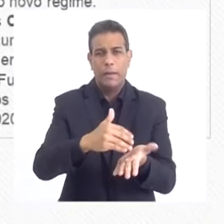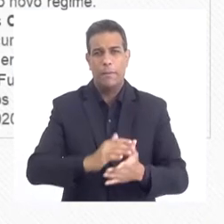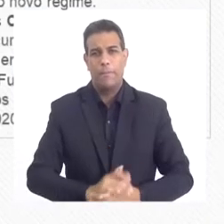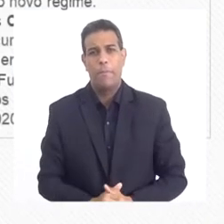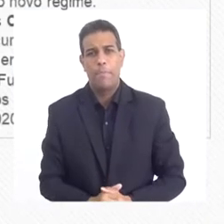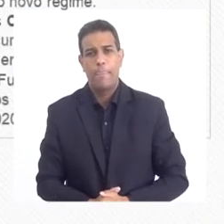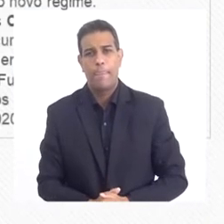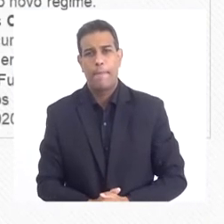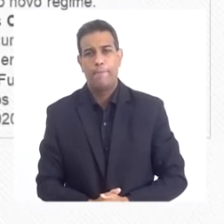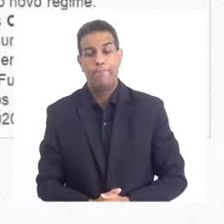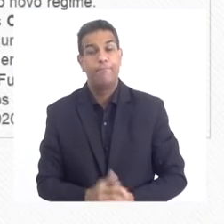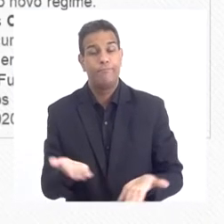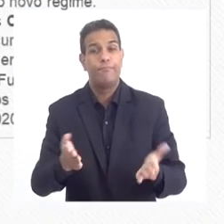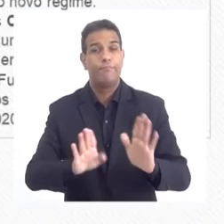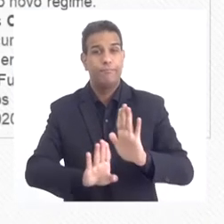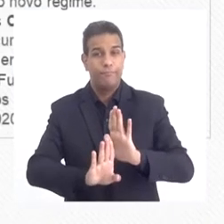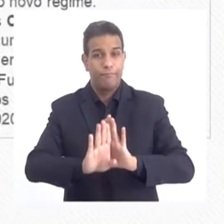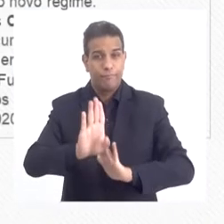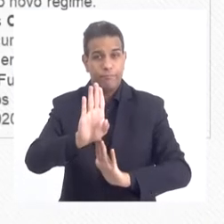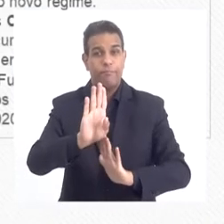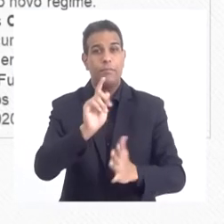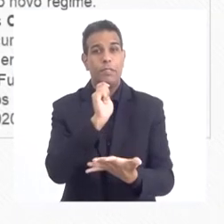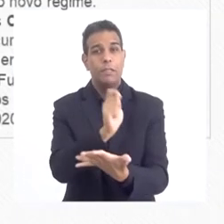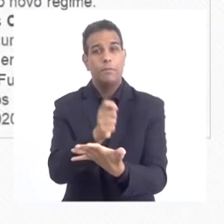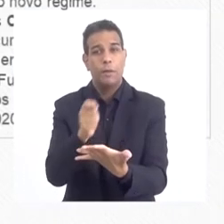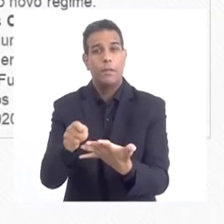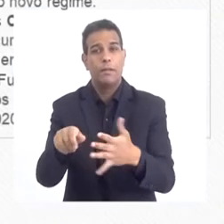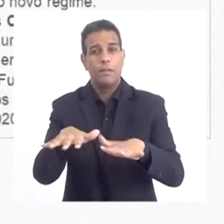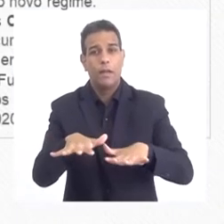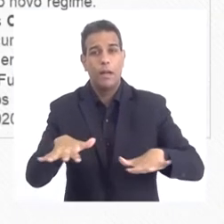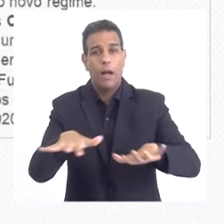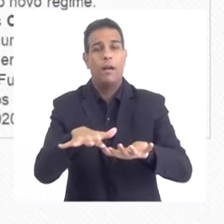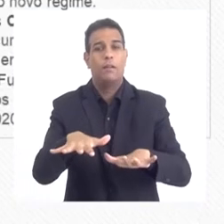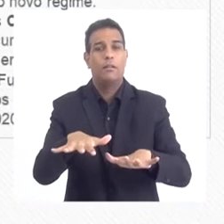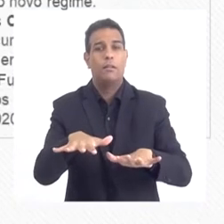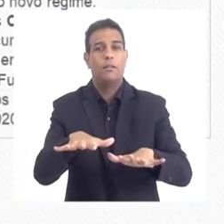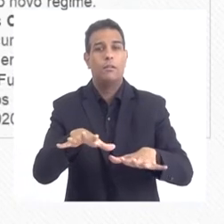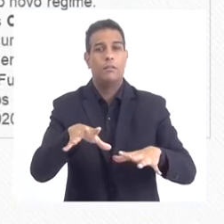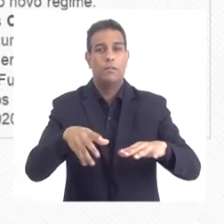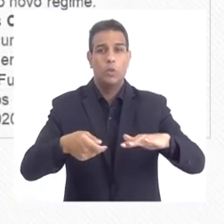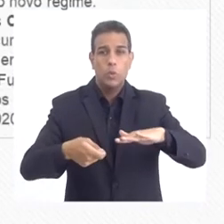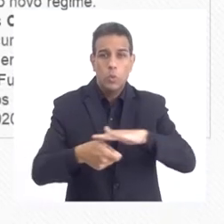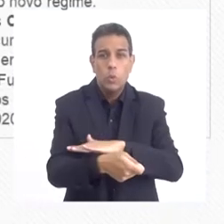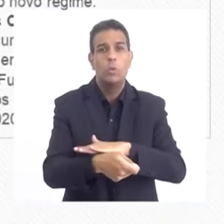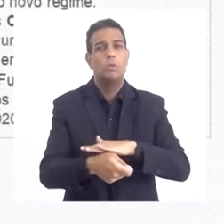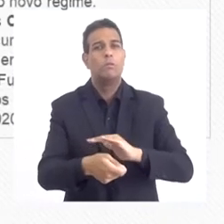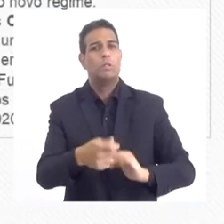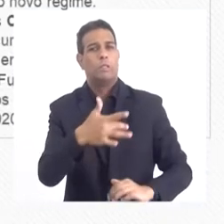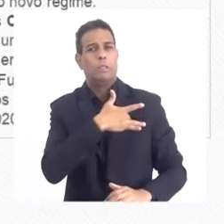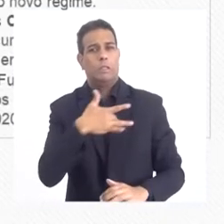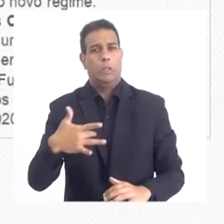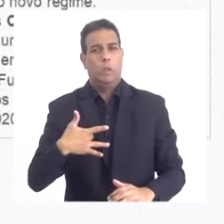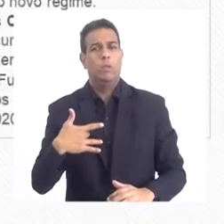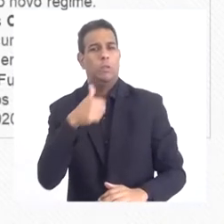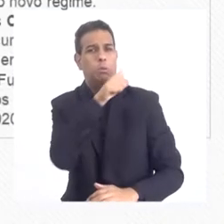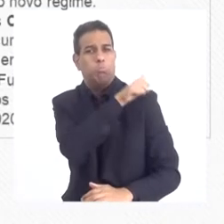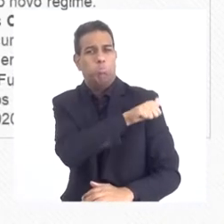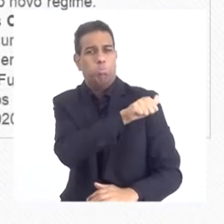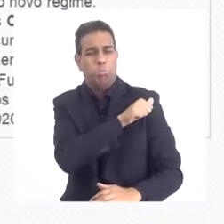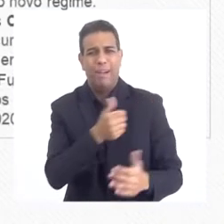e um aumento também na transferência do Fundo Estadual de Saúde, né, que foi uma